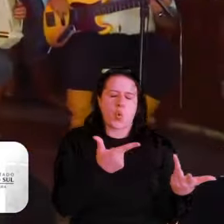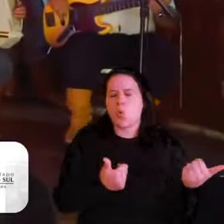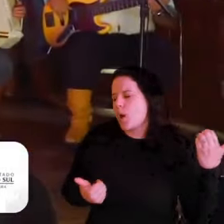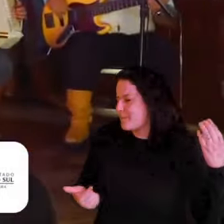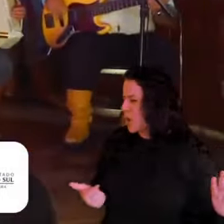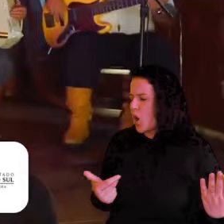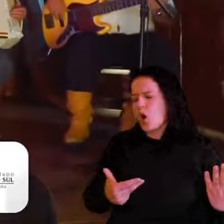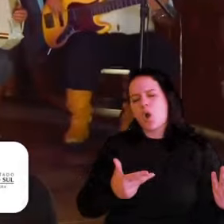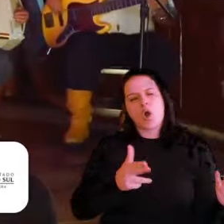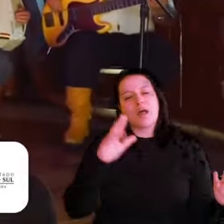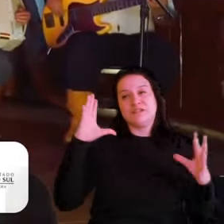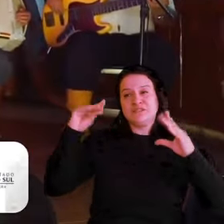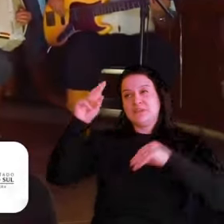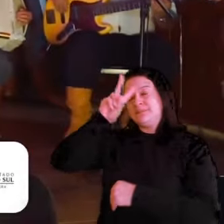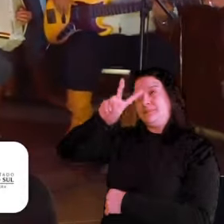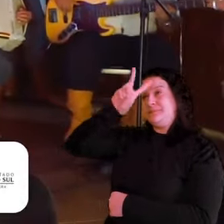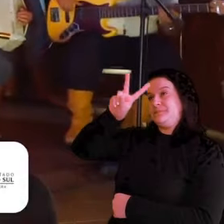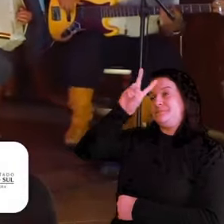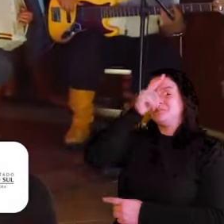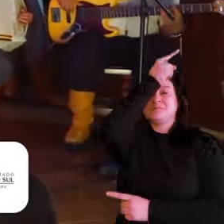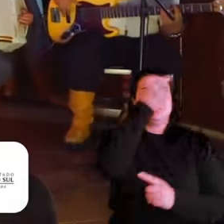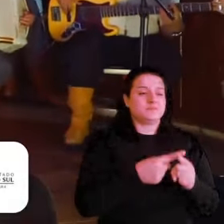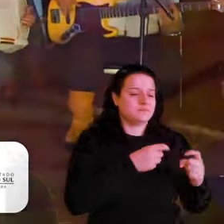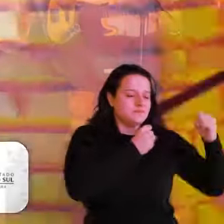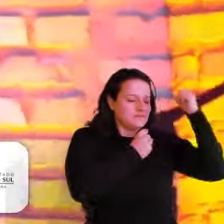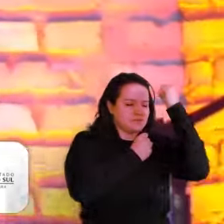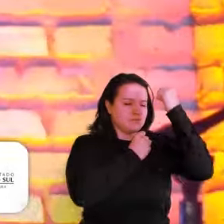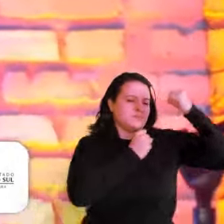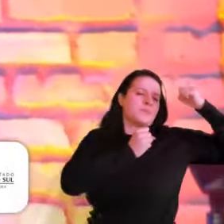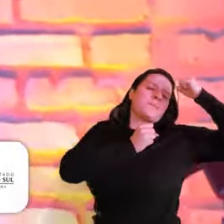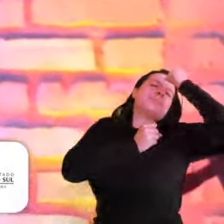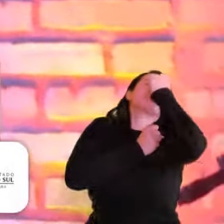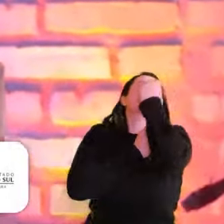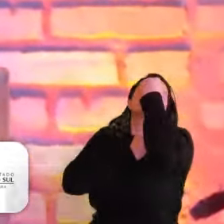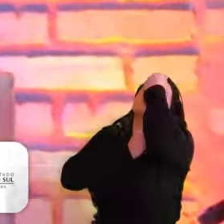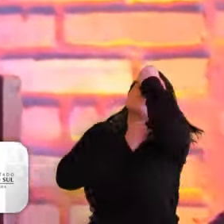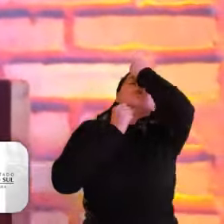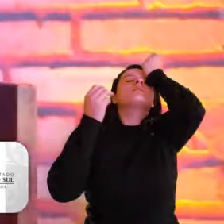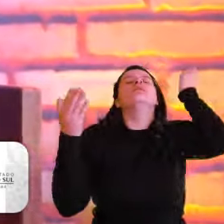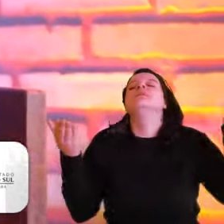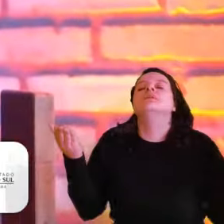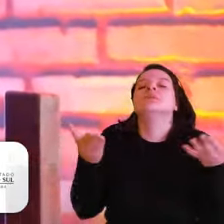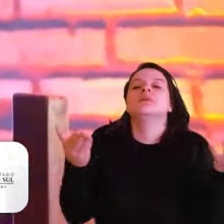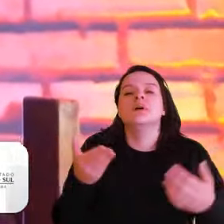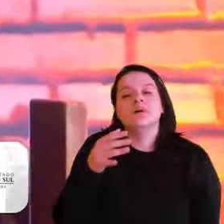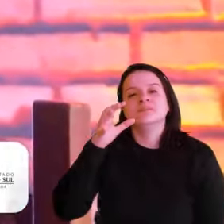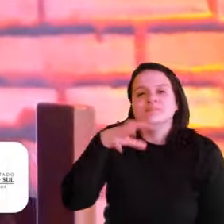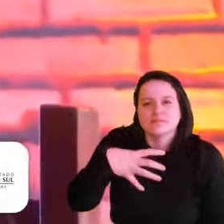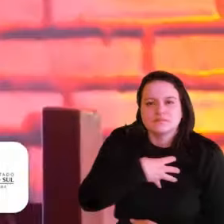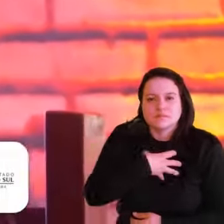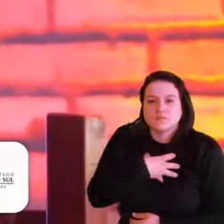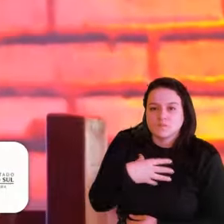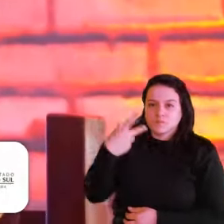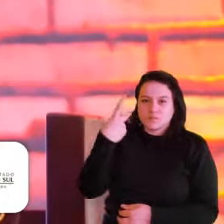como esta não se iguala. Naquela noite nunca mais dancei com ela. Leva cabresto essa saudade baguala. Pois o meu palo ainda